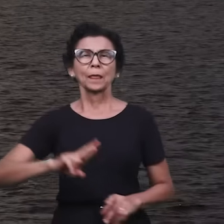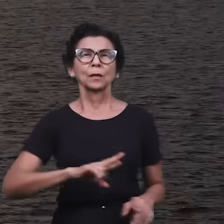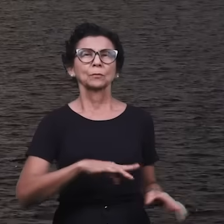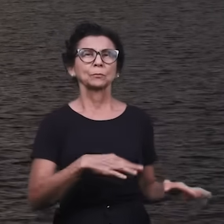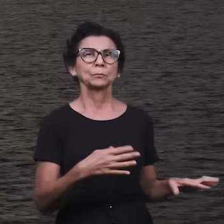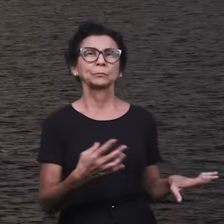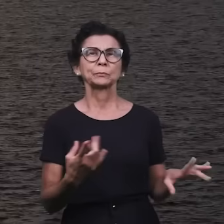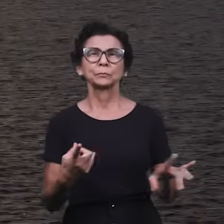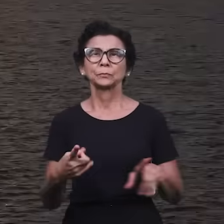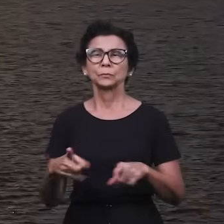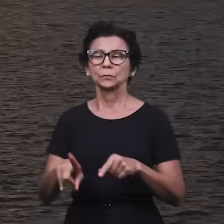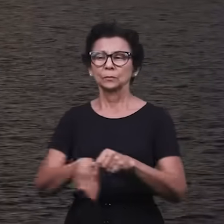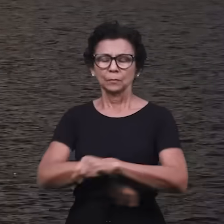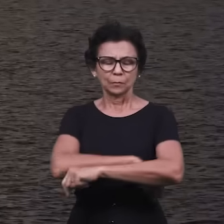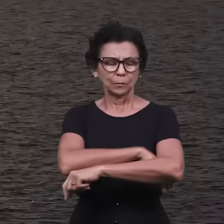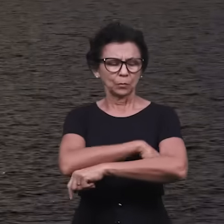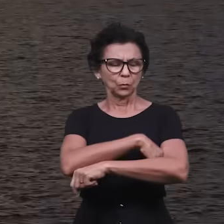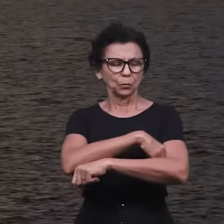Pela manhã